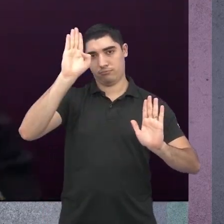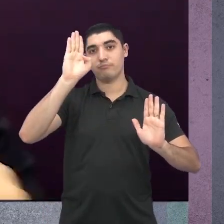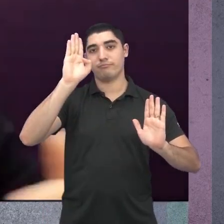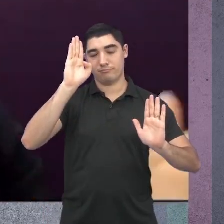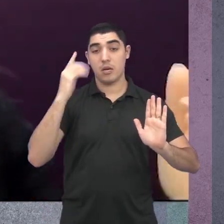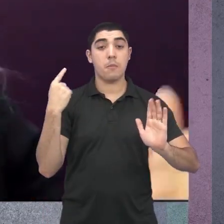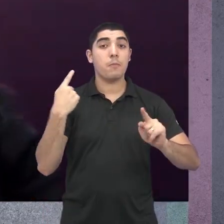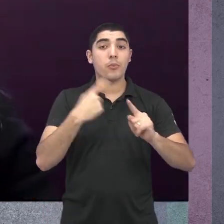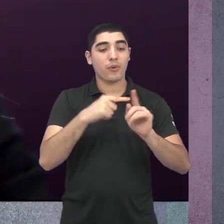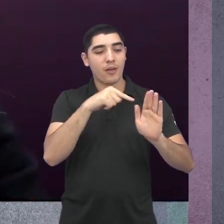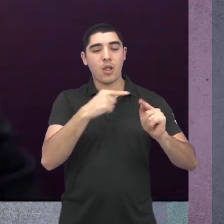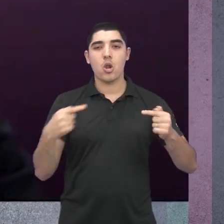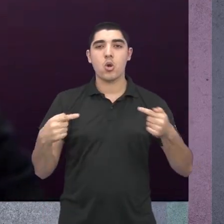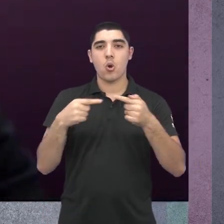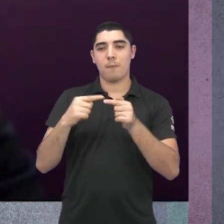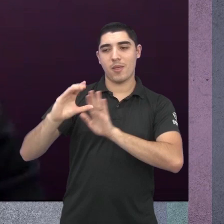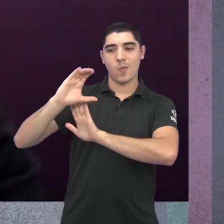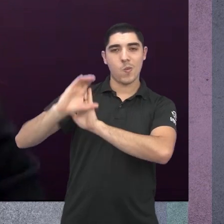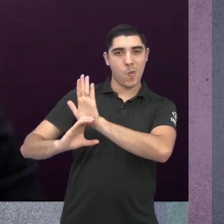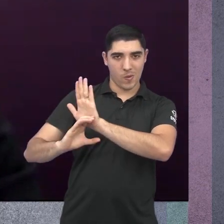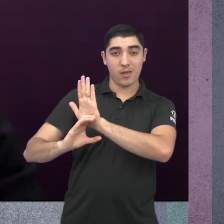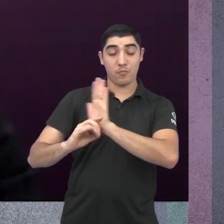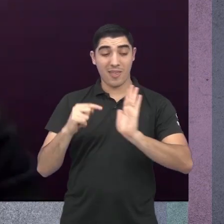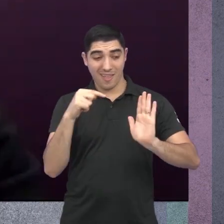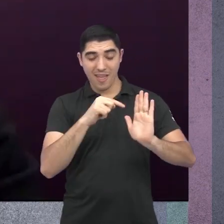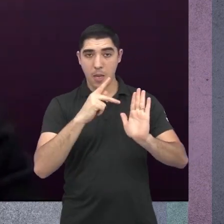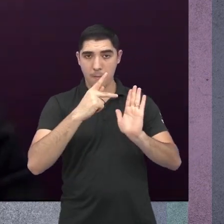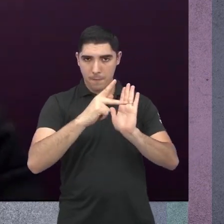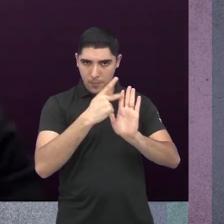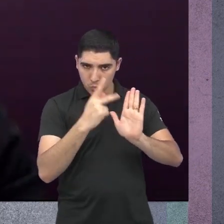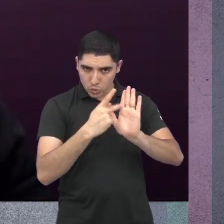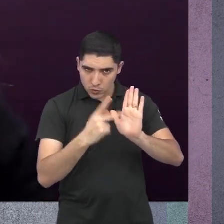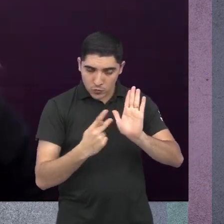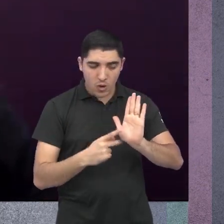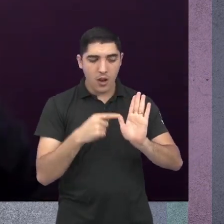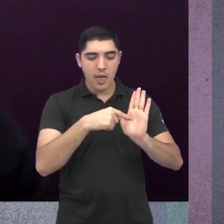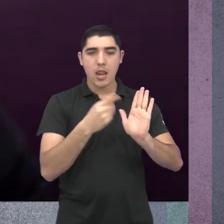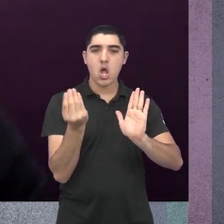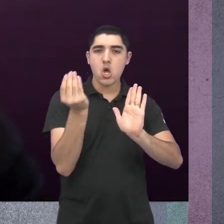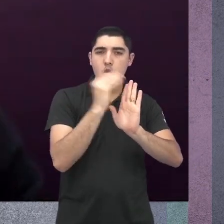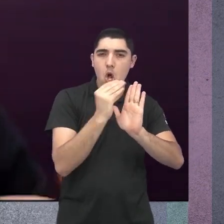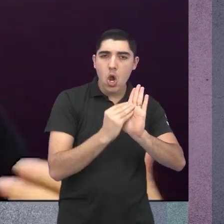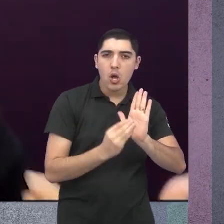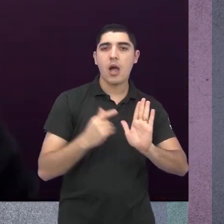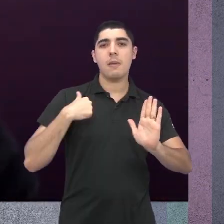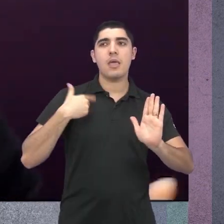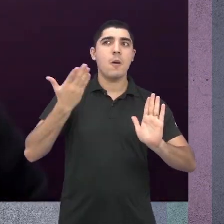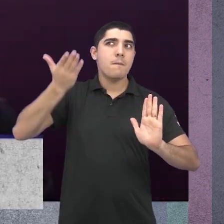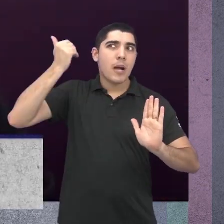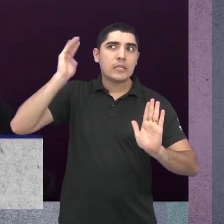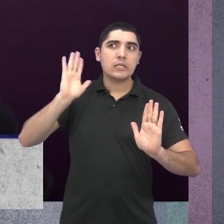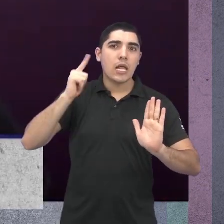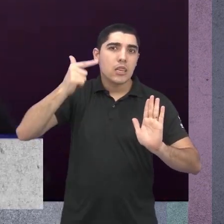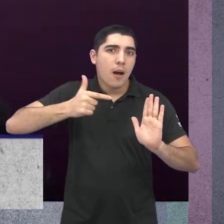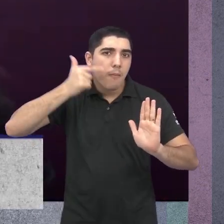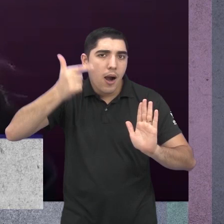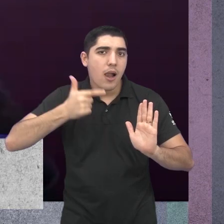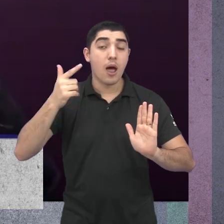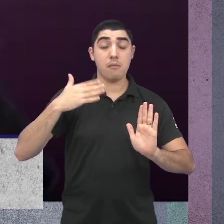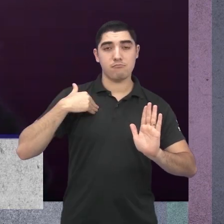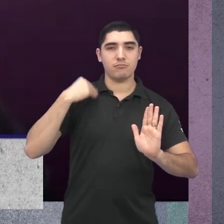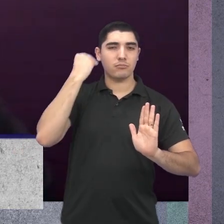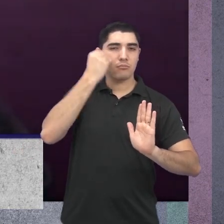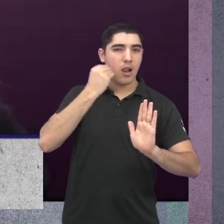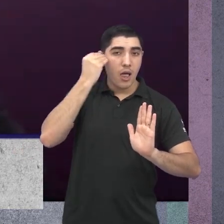entrada. Ele vai junto ali com o seu currículo. No seu portfólio, você deve demonstrar, colocar os seus trabalhos, a